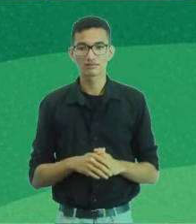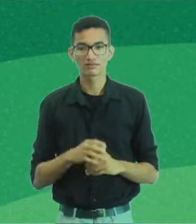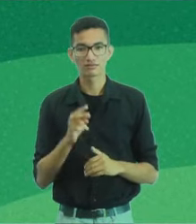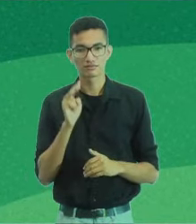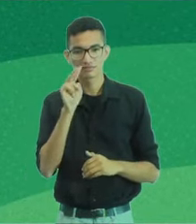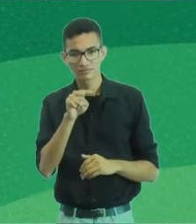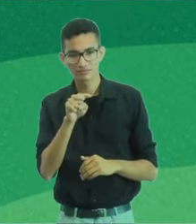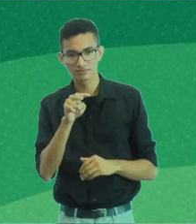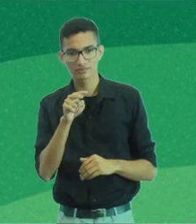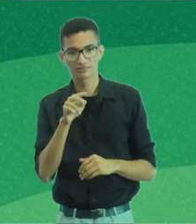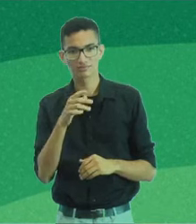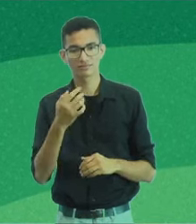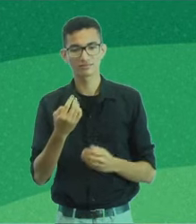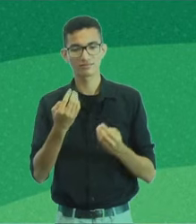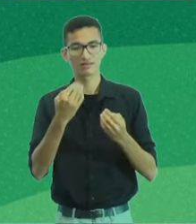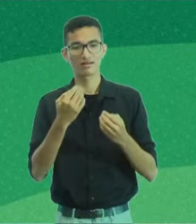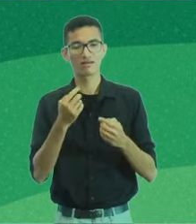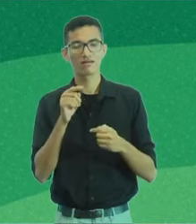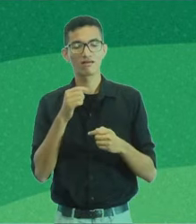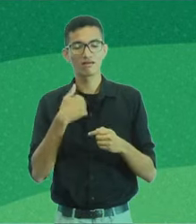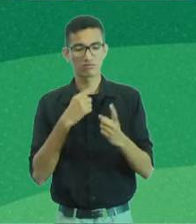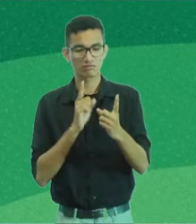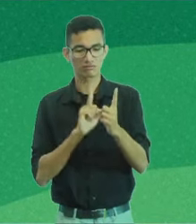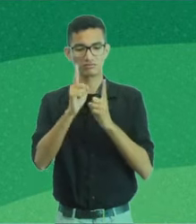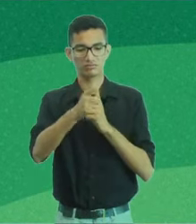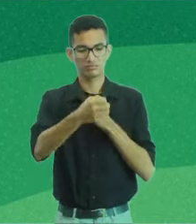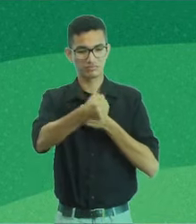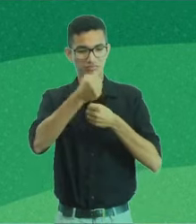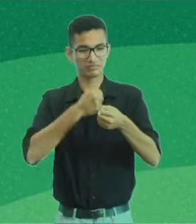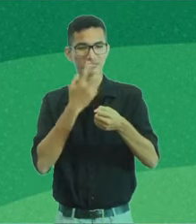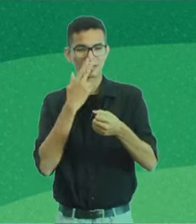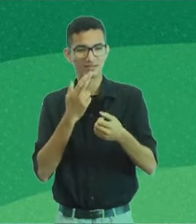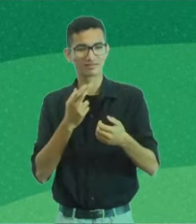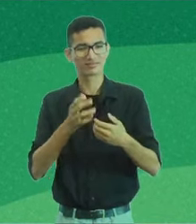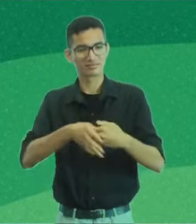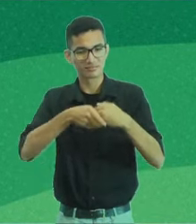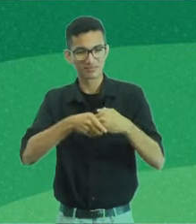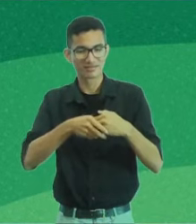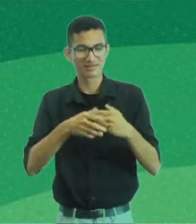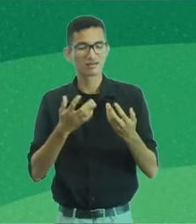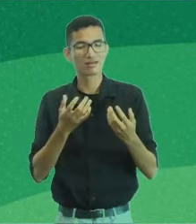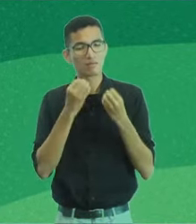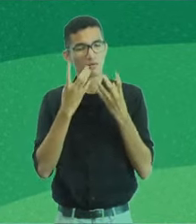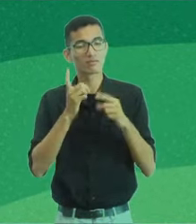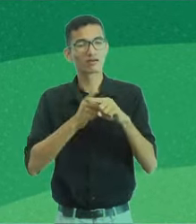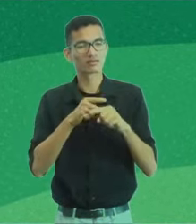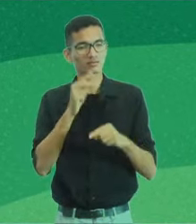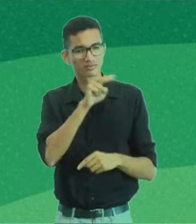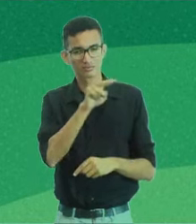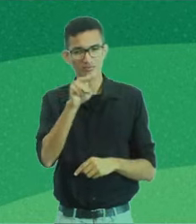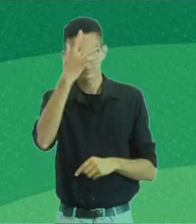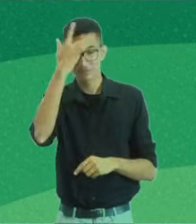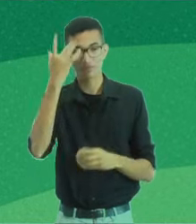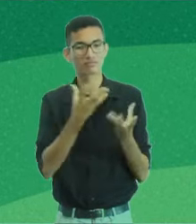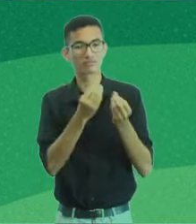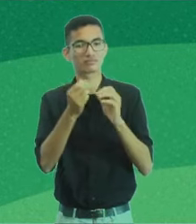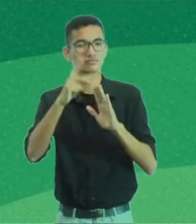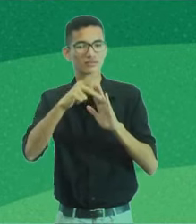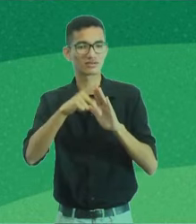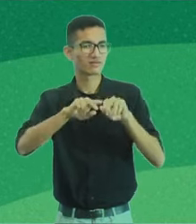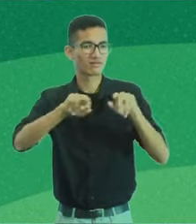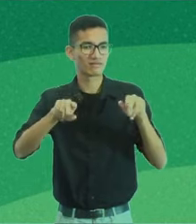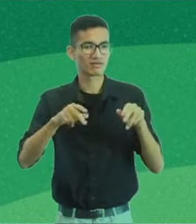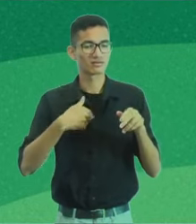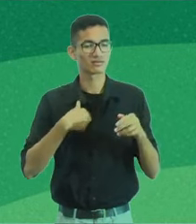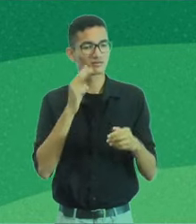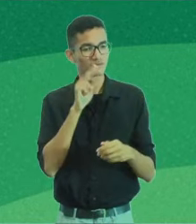cumprimenta o erro que existe dentro de você e é muito massa porque eu olho para várias pessoas que tem vários outros projetos que são vários projetos que eu acredito vários